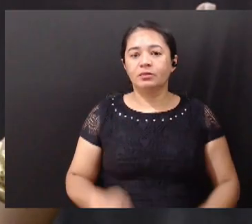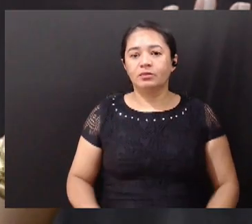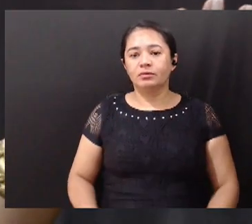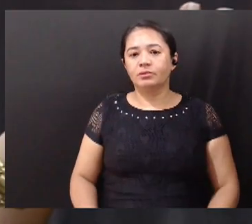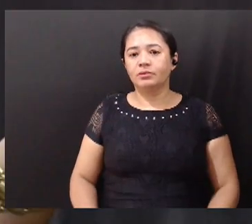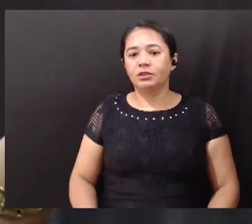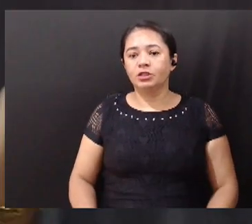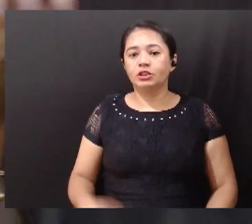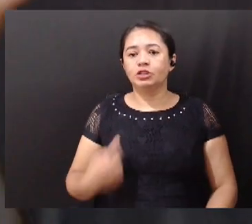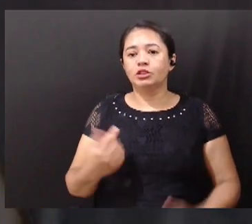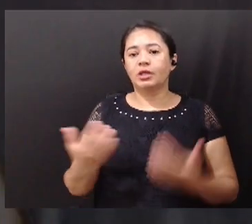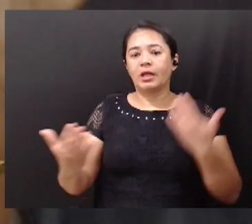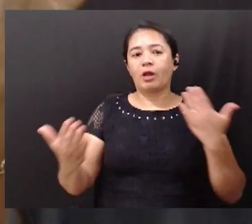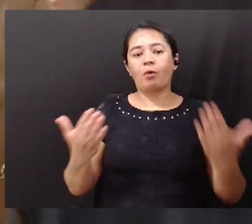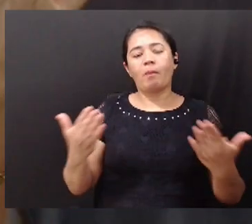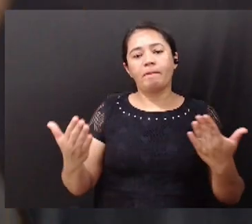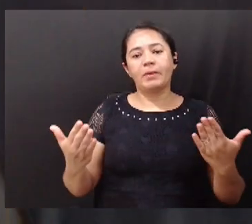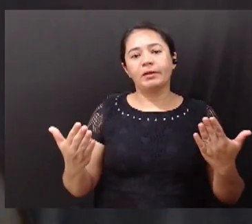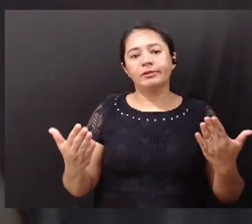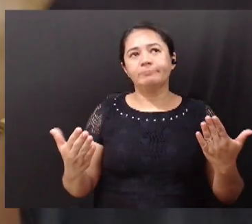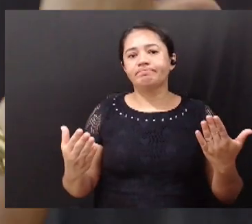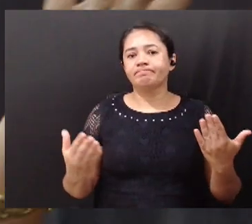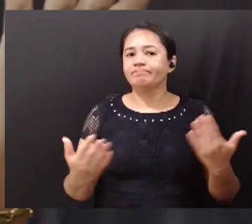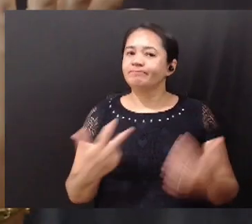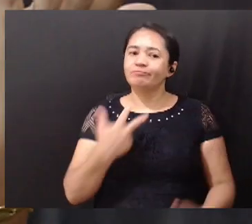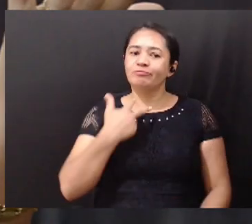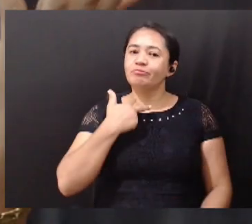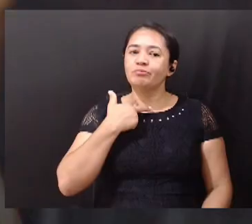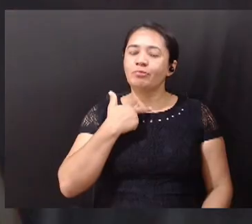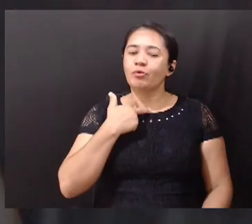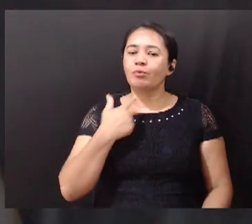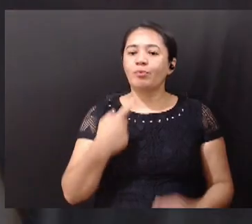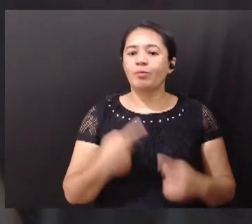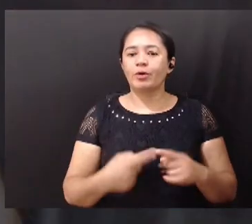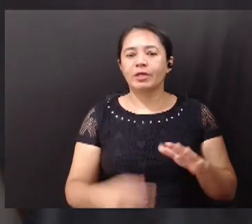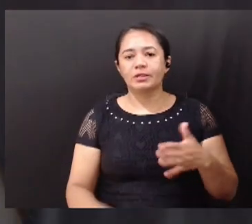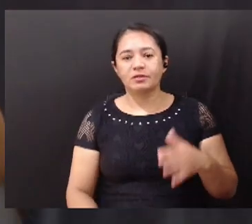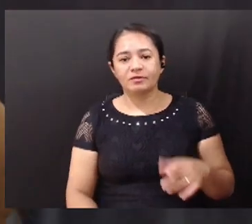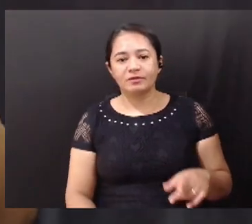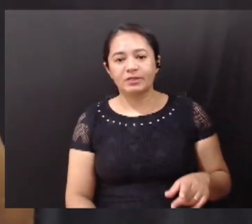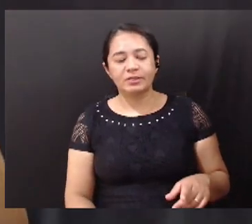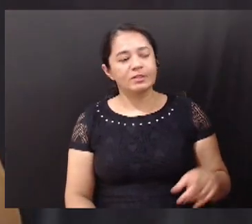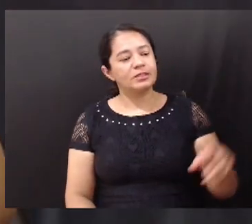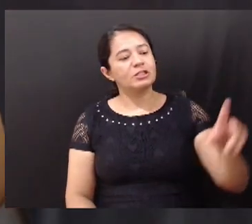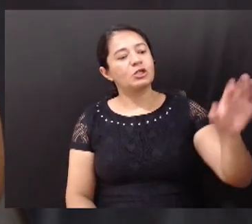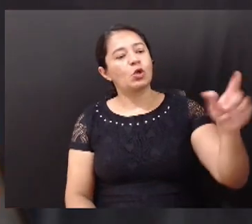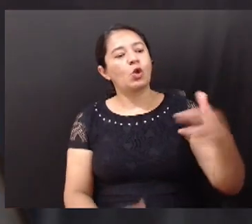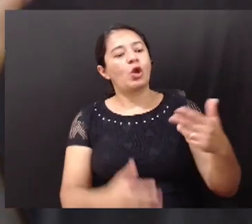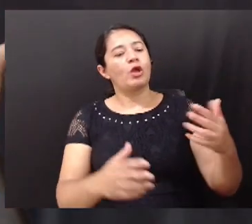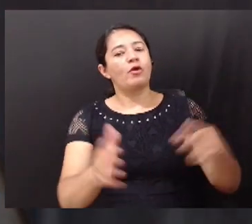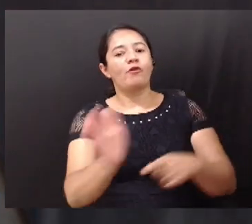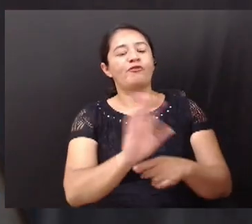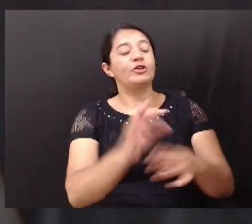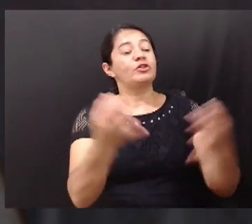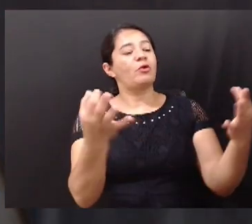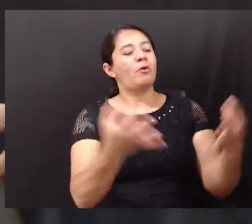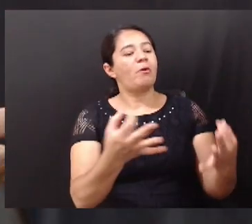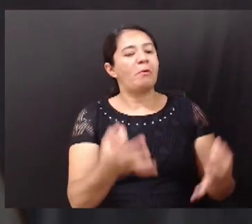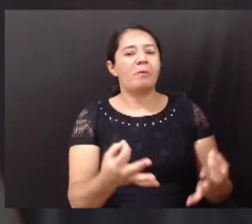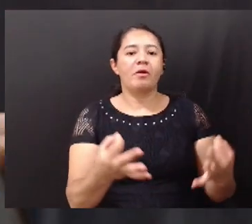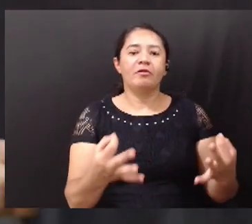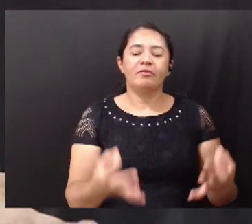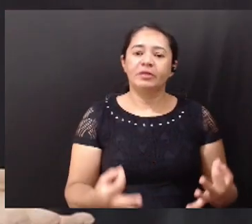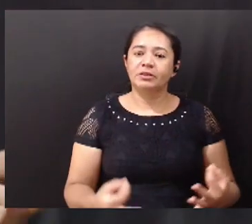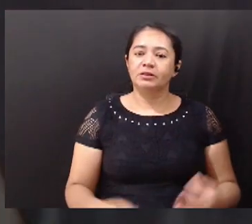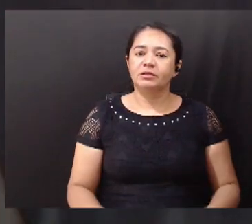realidades, né, porque às vezes a gente vê a realidade perfeita, o vídeo perfeito na internet, né, e